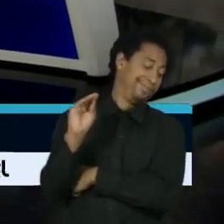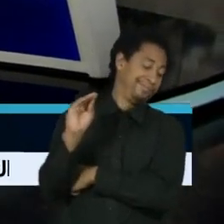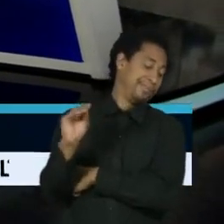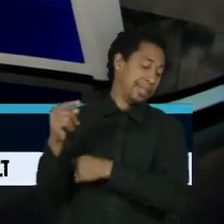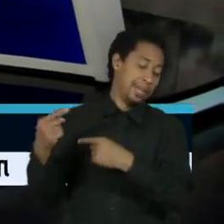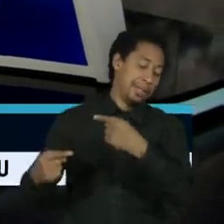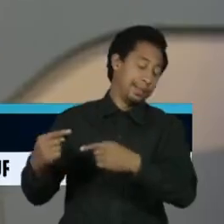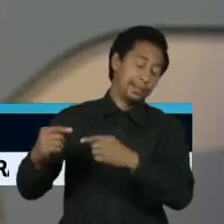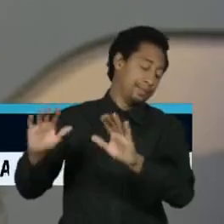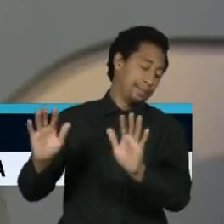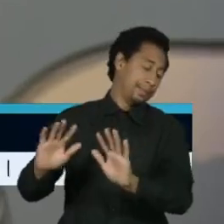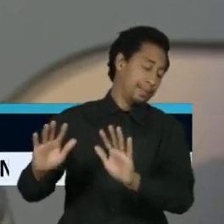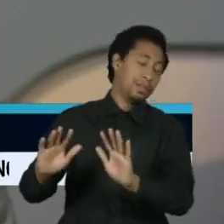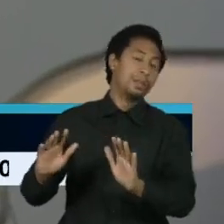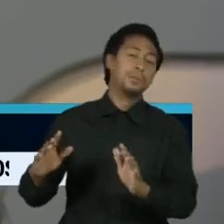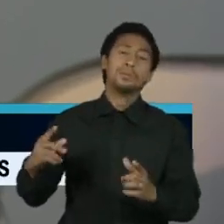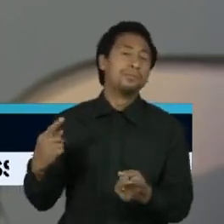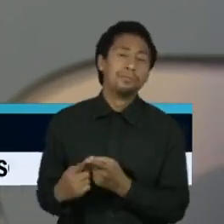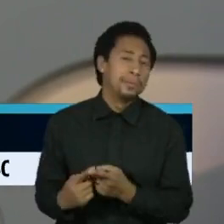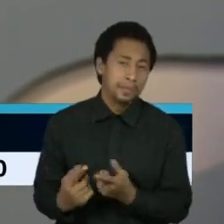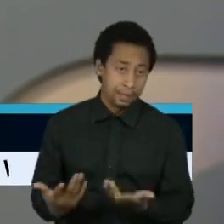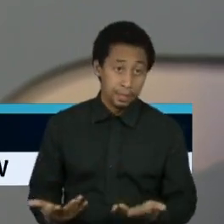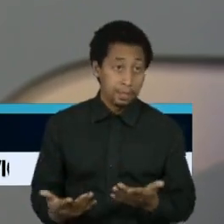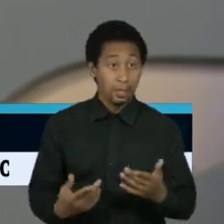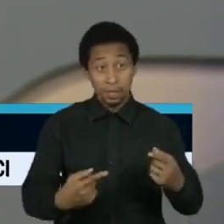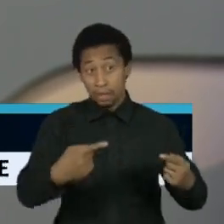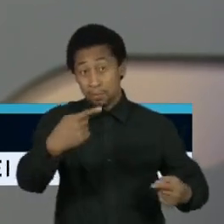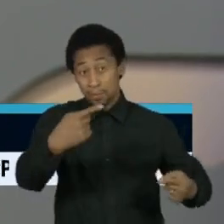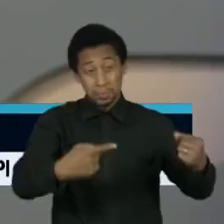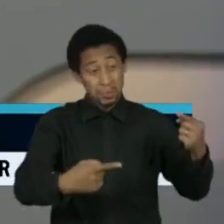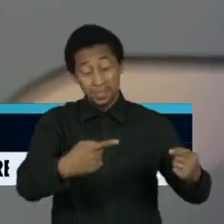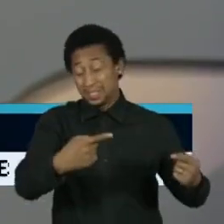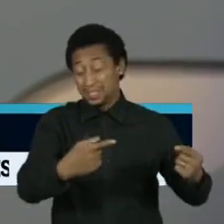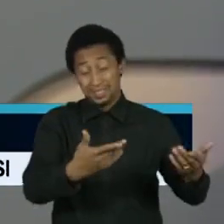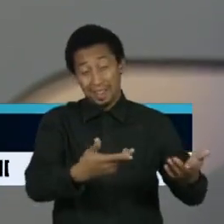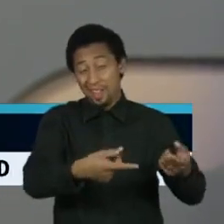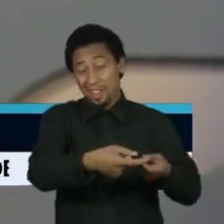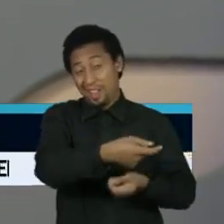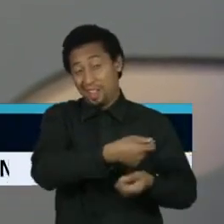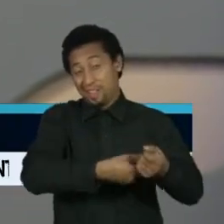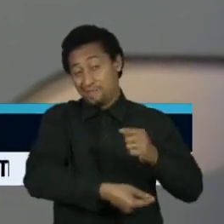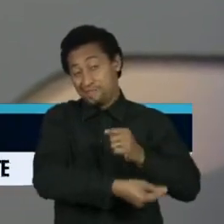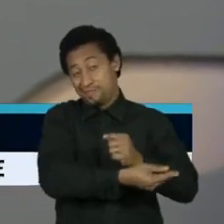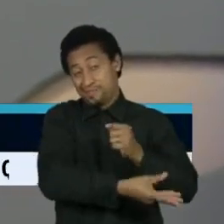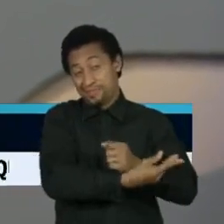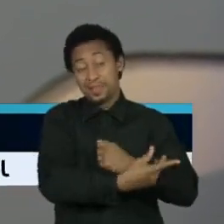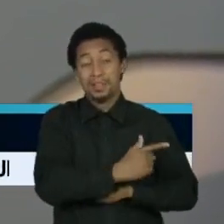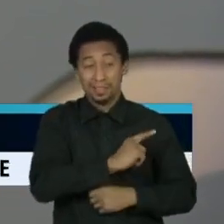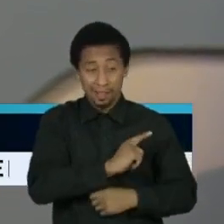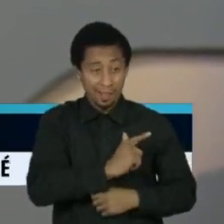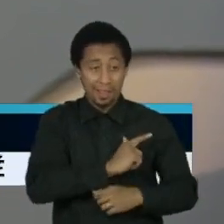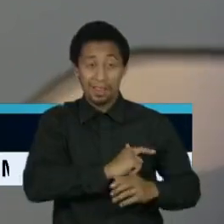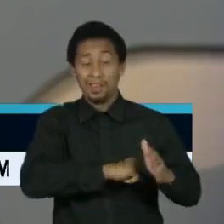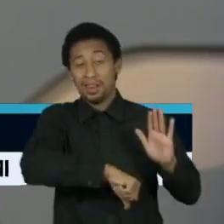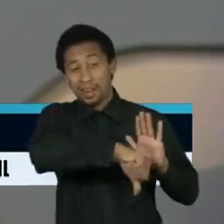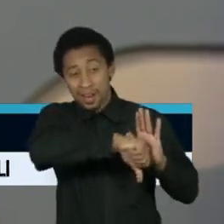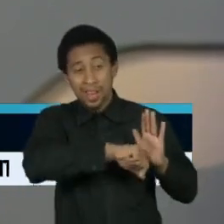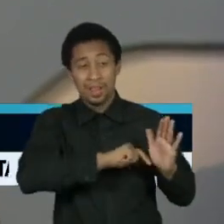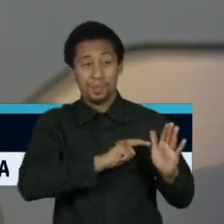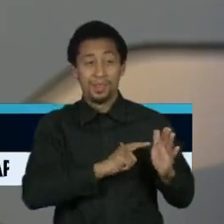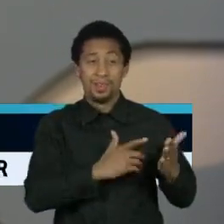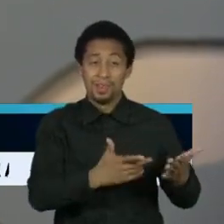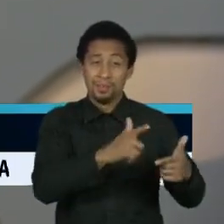sociais porque o política fosse alguma coisa suja todo mundo se desesperando sua disso ficou uma situação